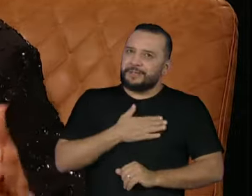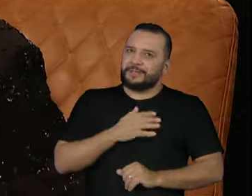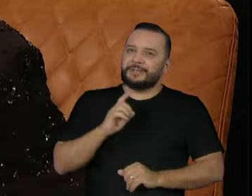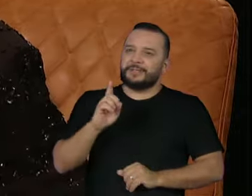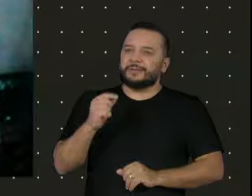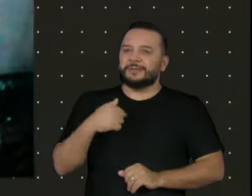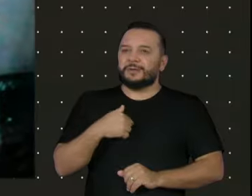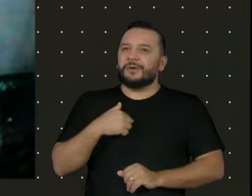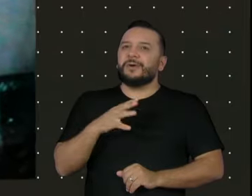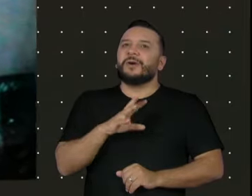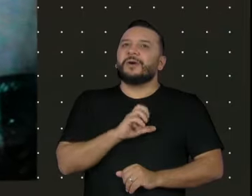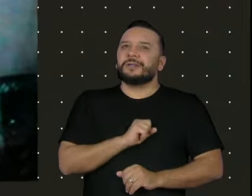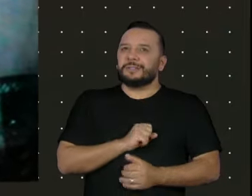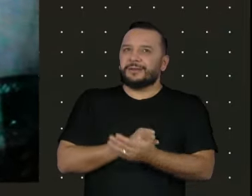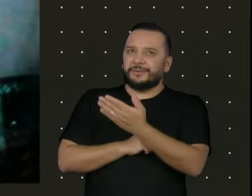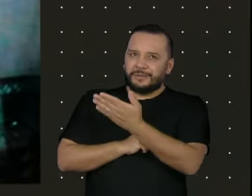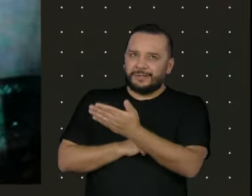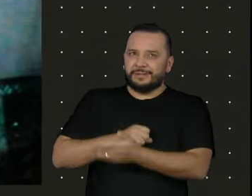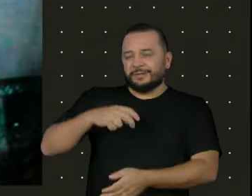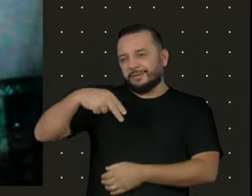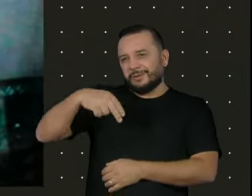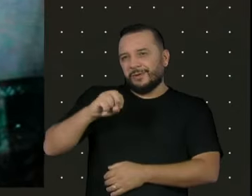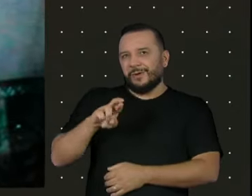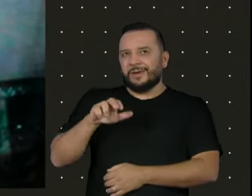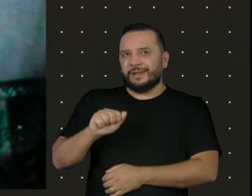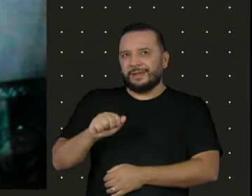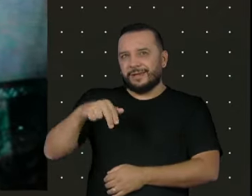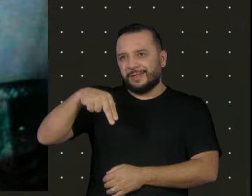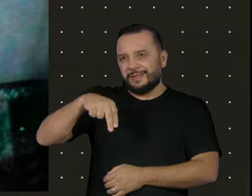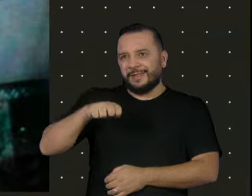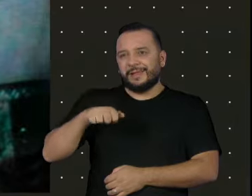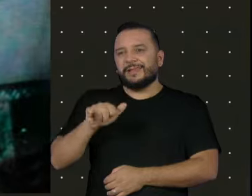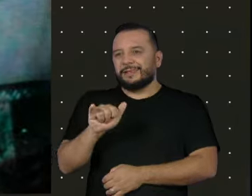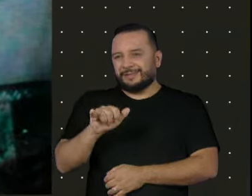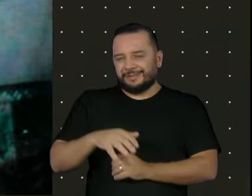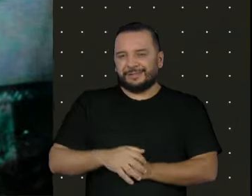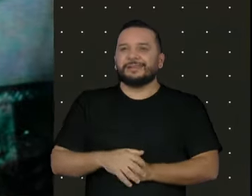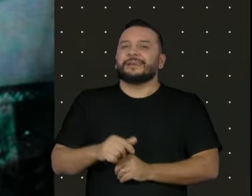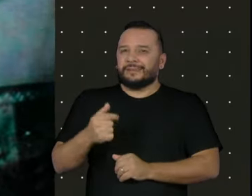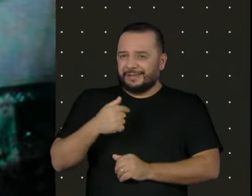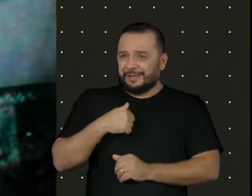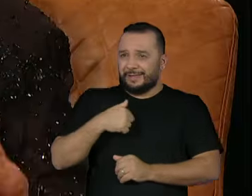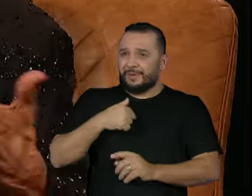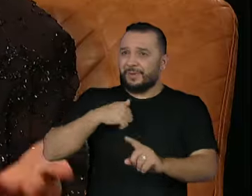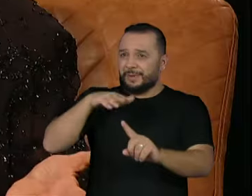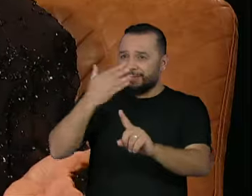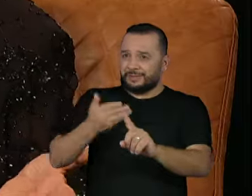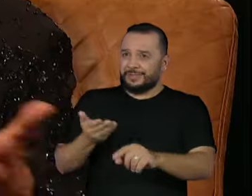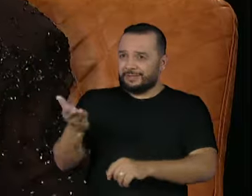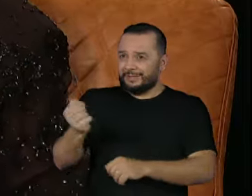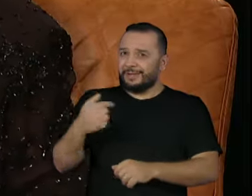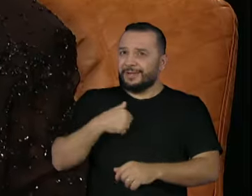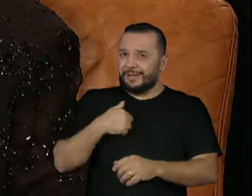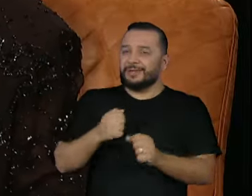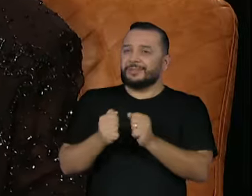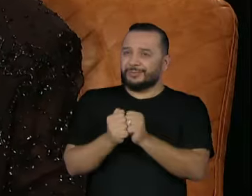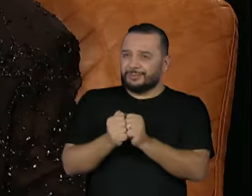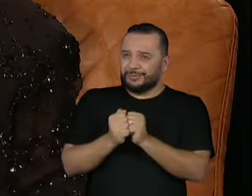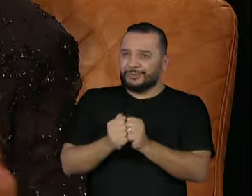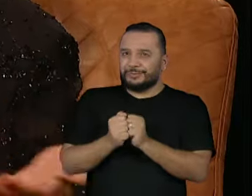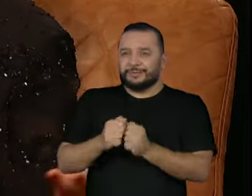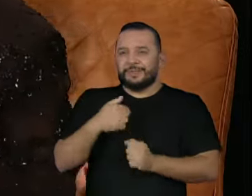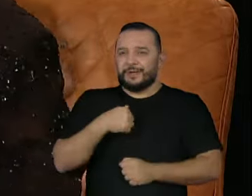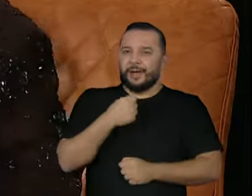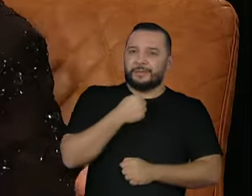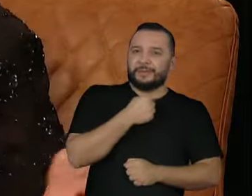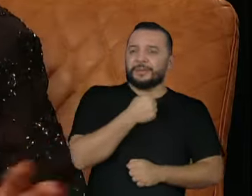e sensual da Nora Ney. Eu adoro. Bom, tive o prazer de homenageá-la num show que eu fiz, ela presente, cantando Foi